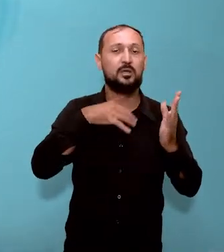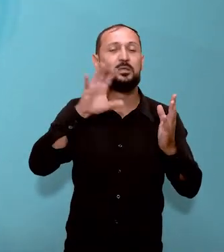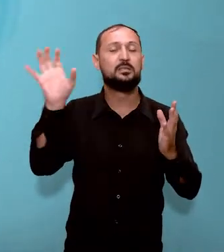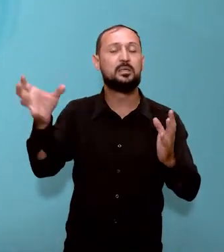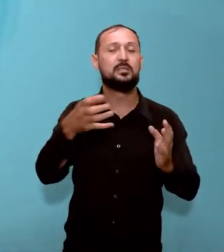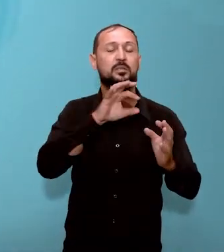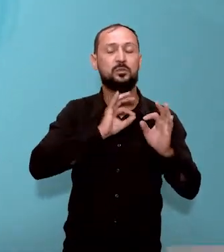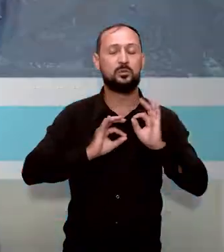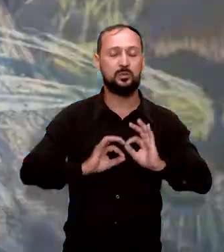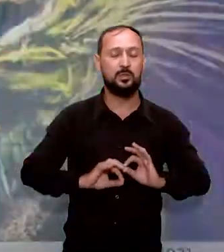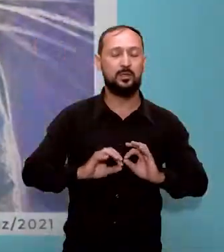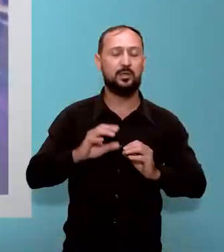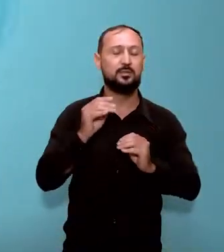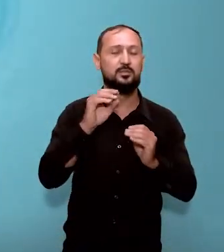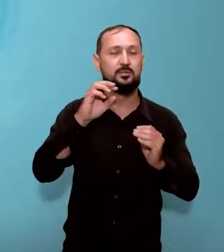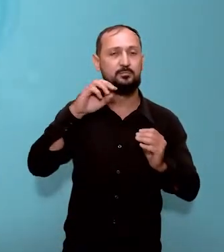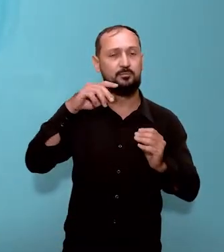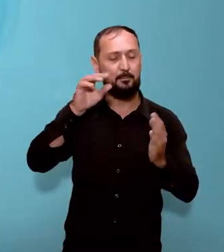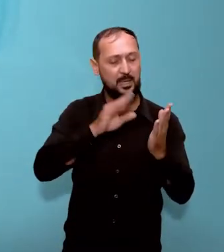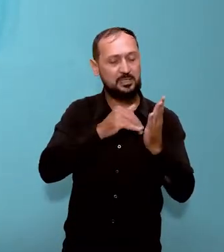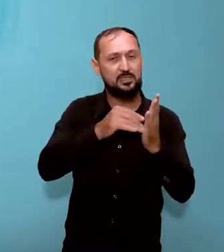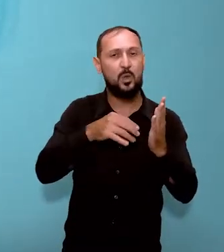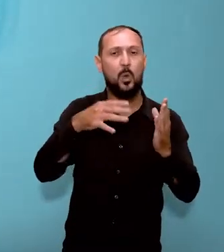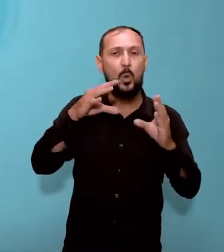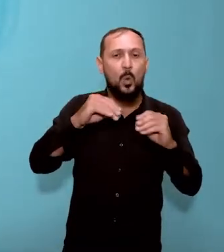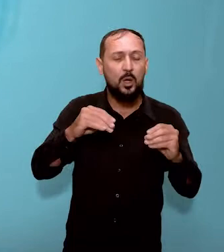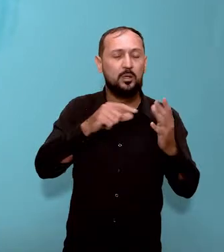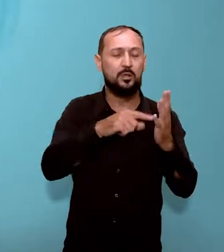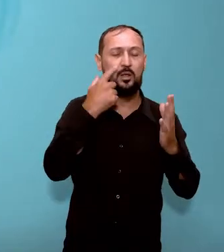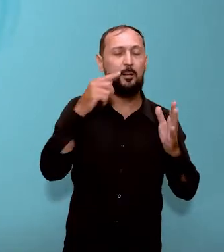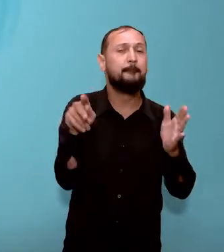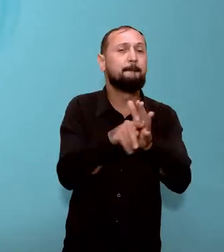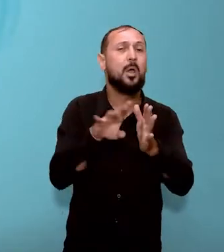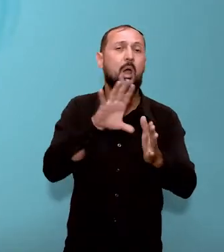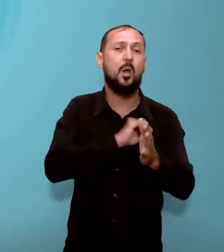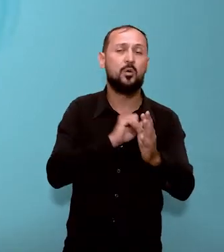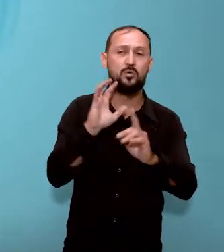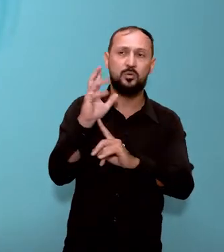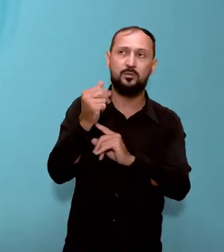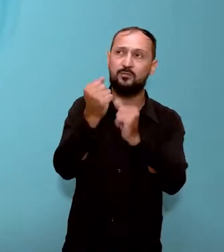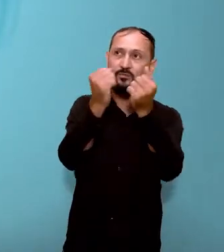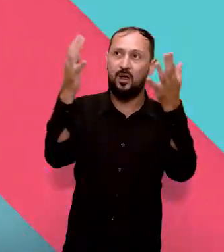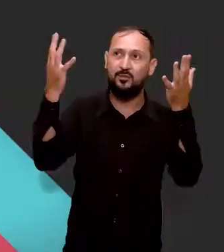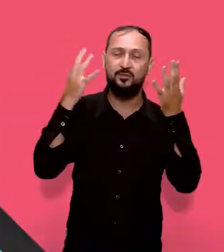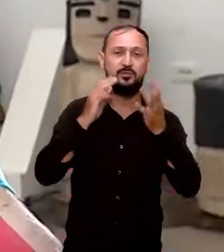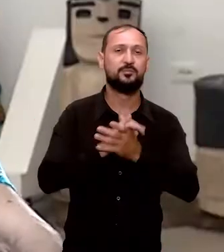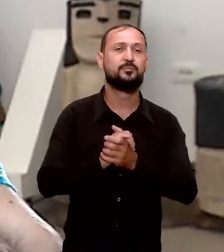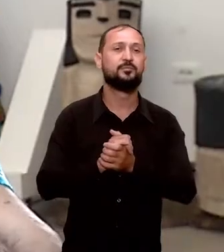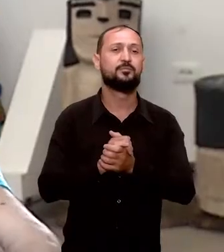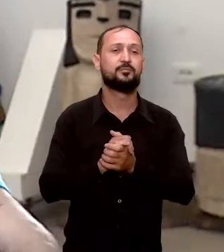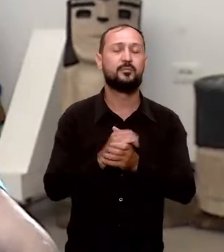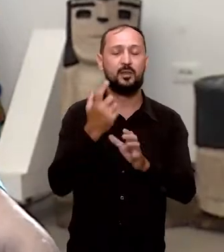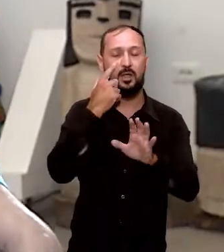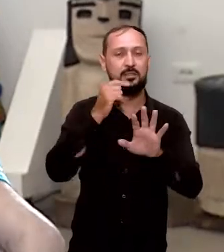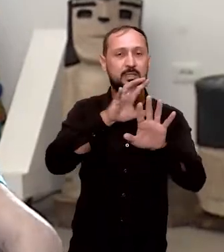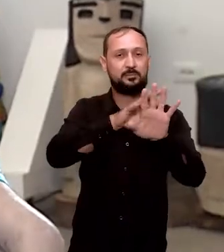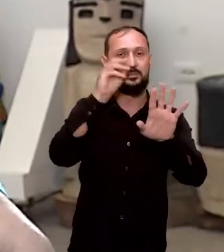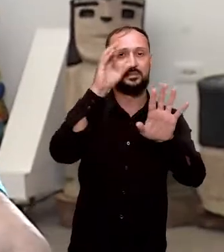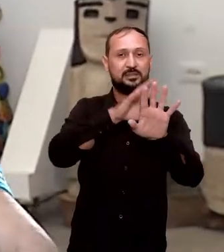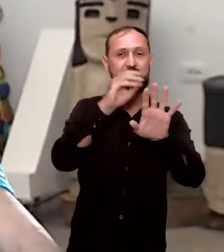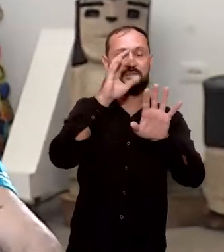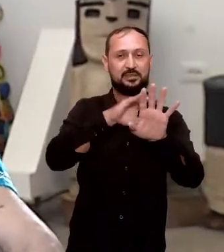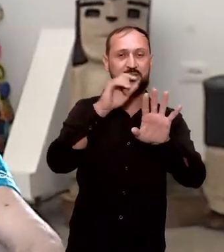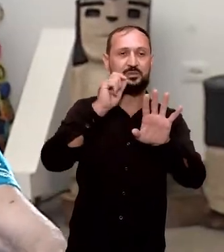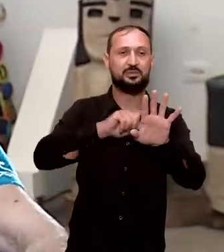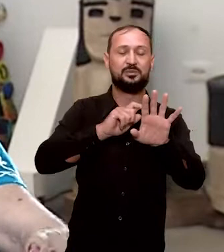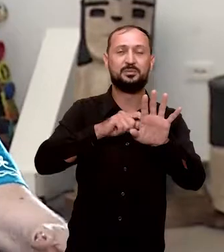a técnica é de pastel seco. Além disso, a artista visual gosta de pintar árvores. As abstrações, quando